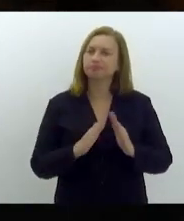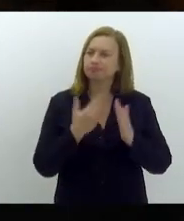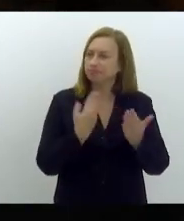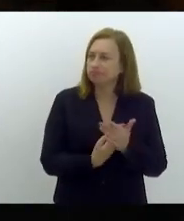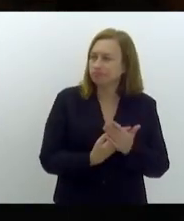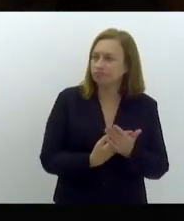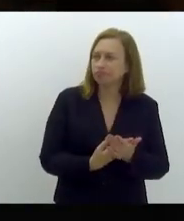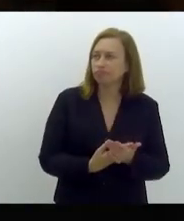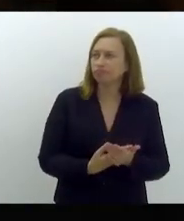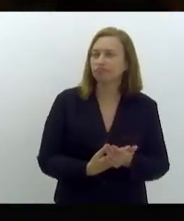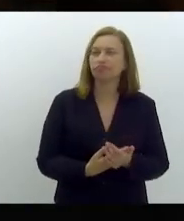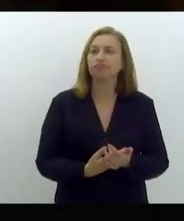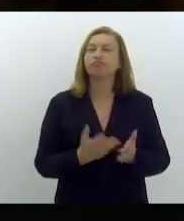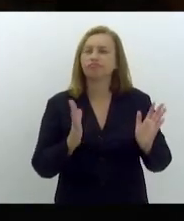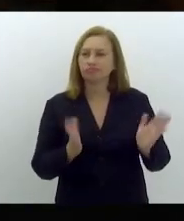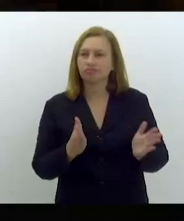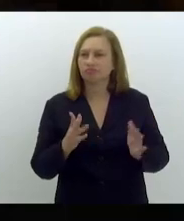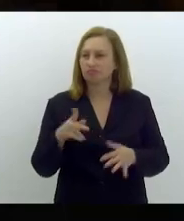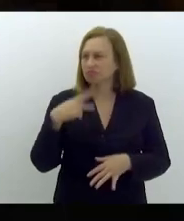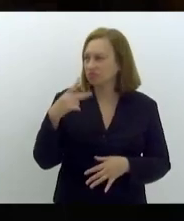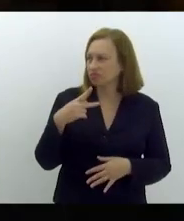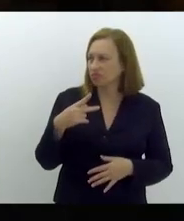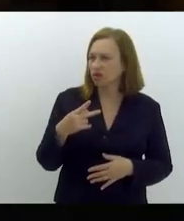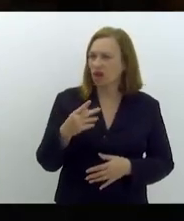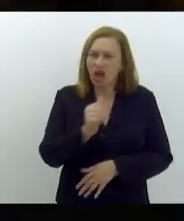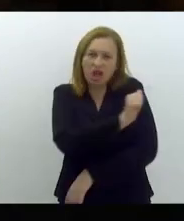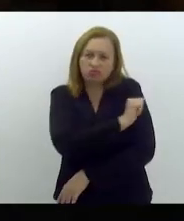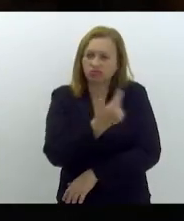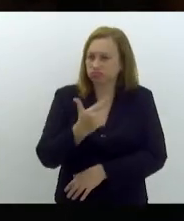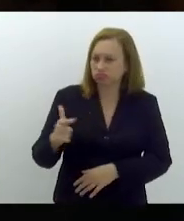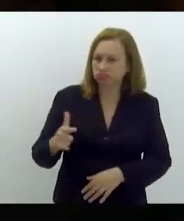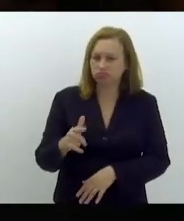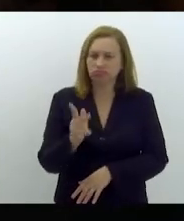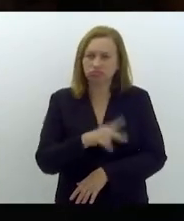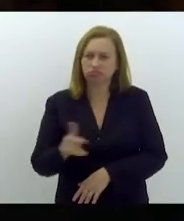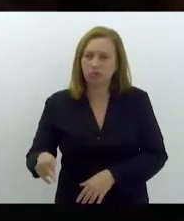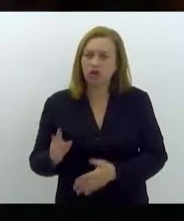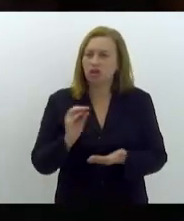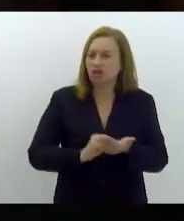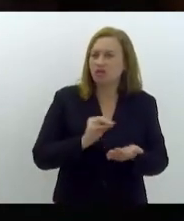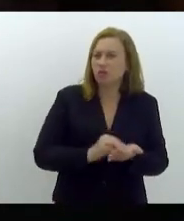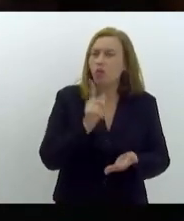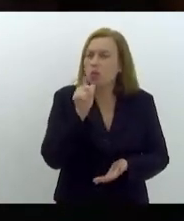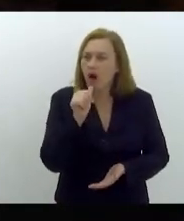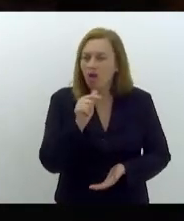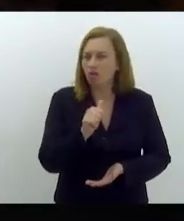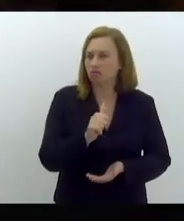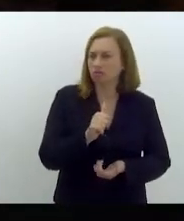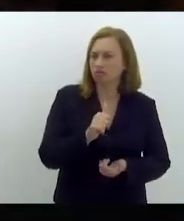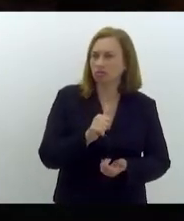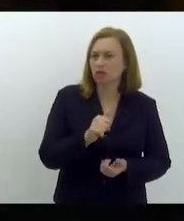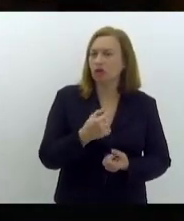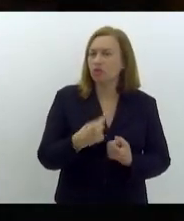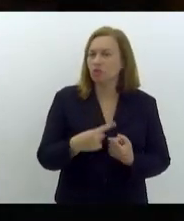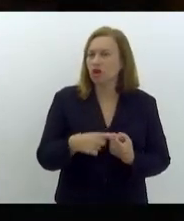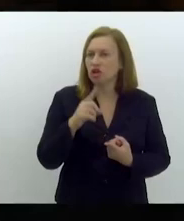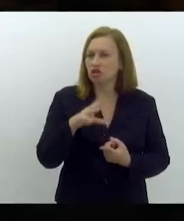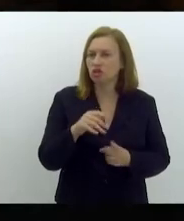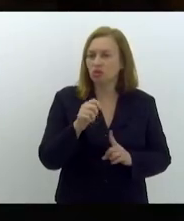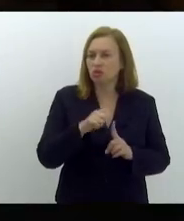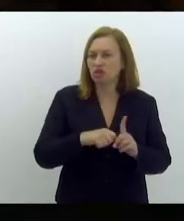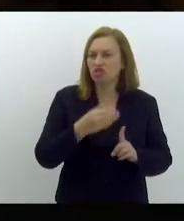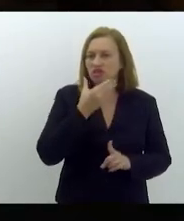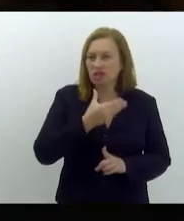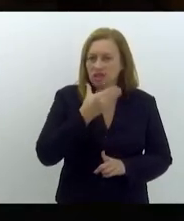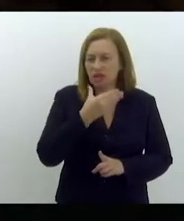então eu não tô falando que esse aluno não teve Professor eu não tô falando que faltou água porque só no mês de Dezembro